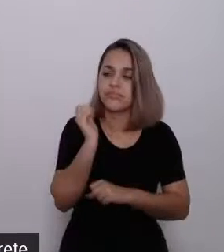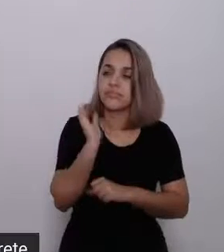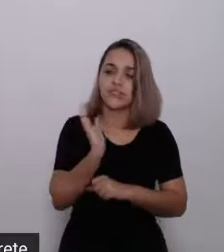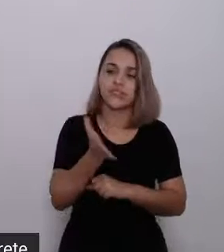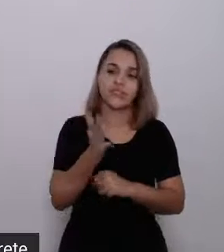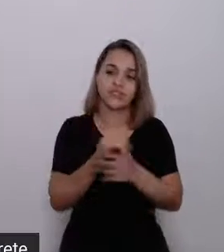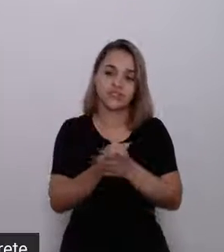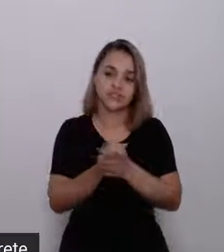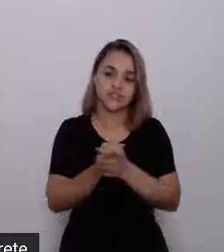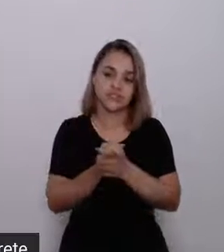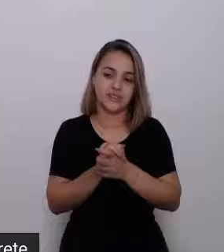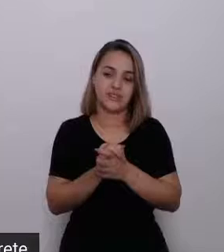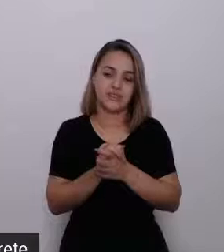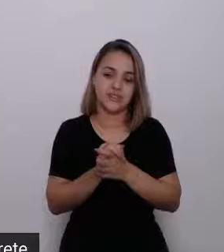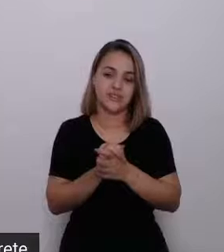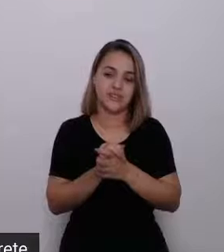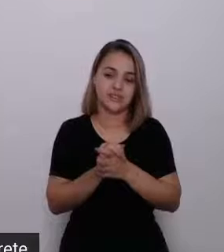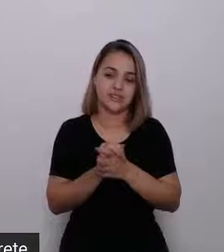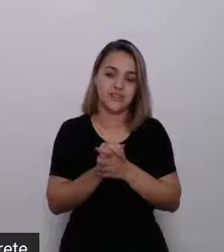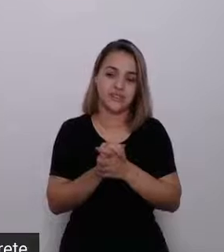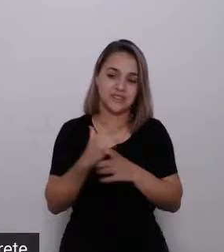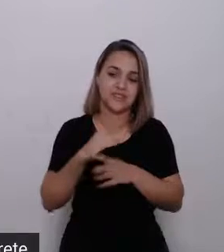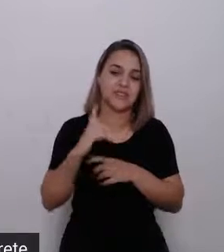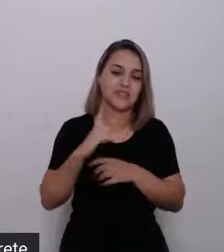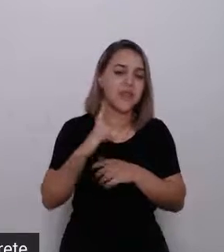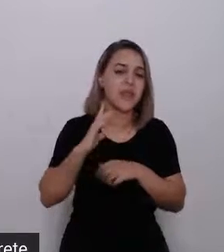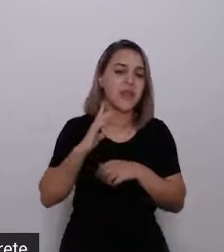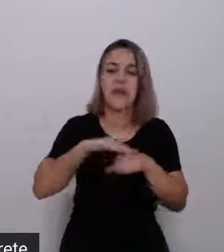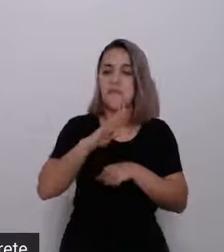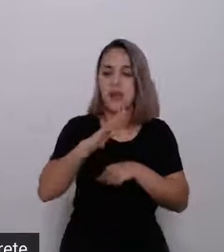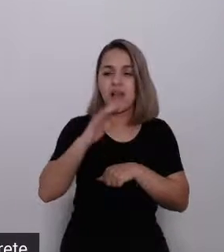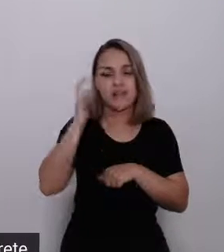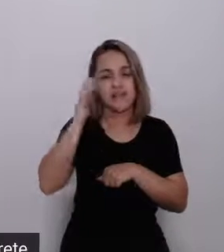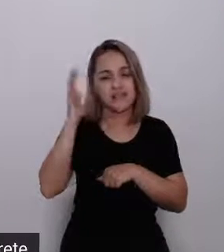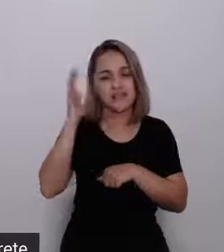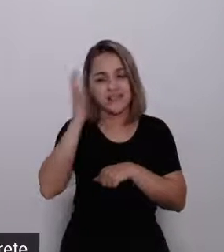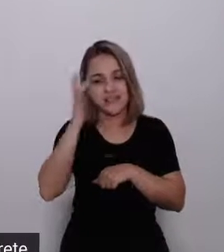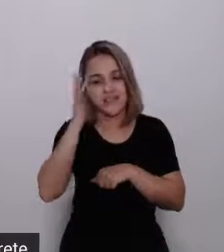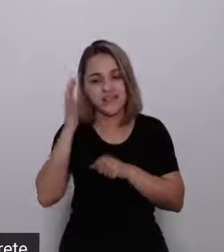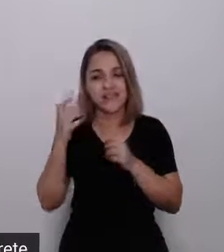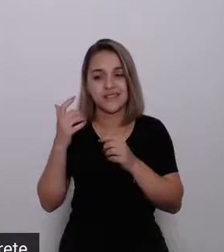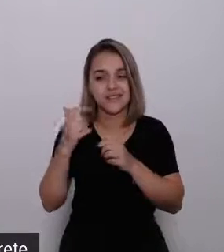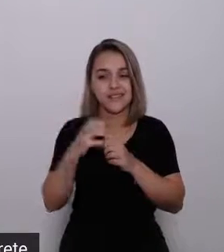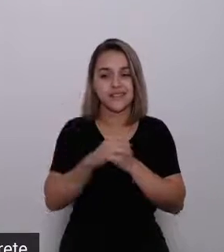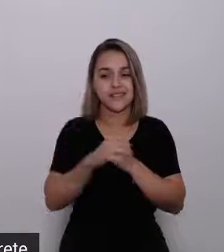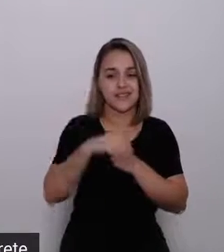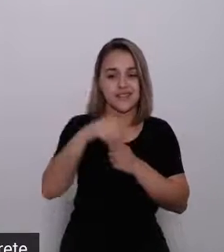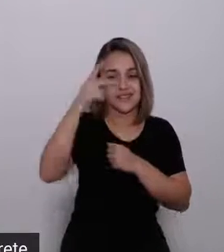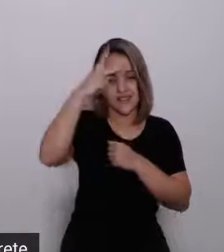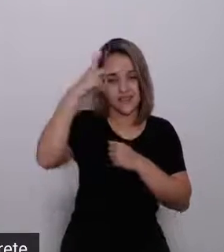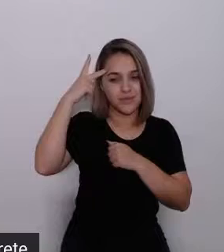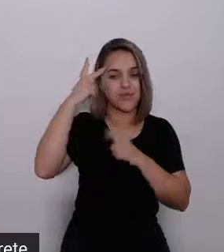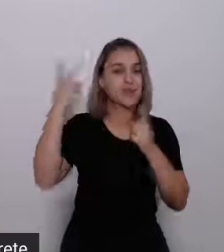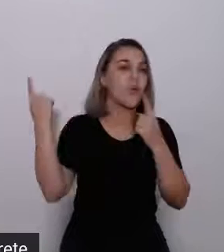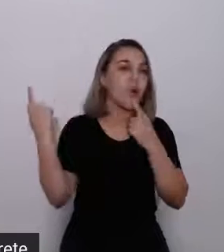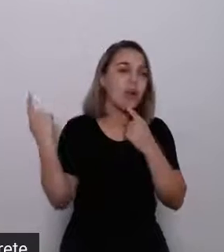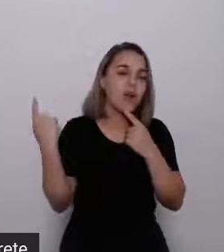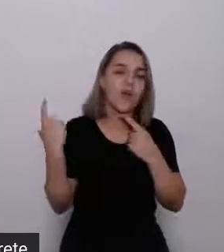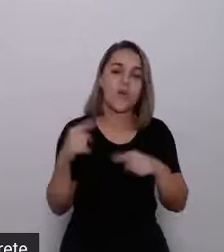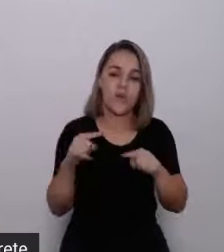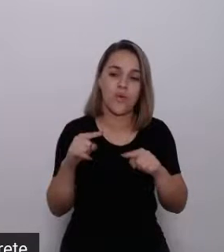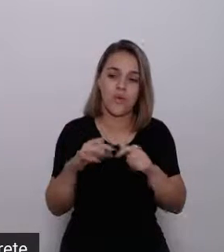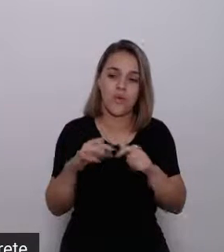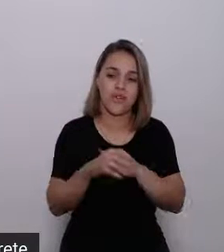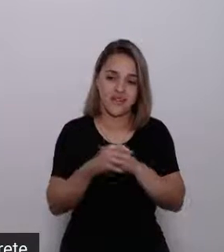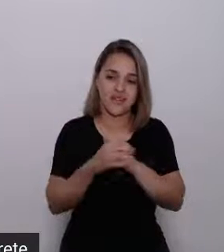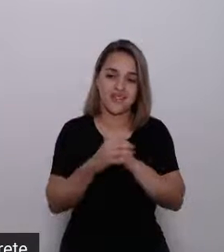anos de uma prática. Tinha até mais, se pensaram assim. Então, assim, ali é um caso específico. Eles se puseram contra. Muito